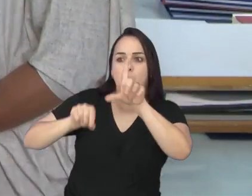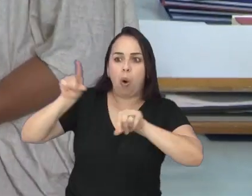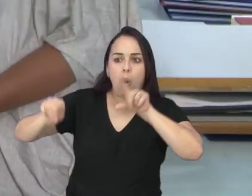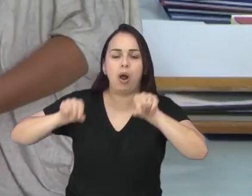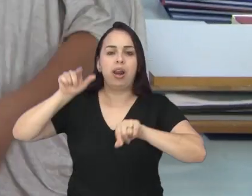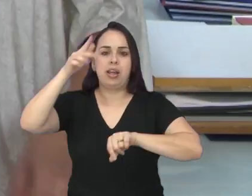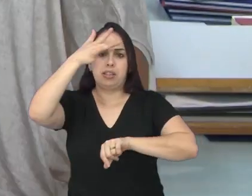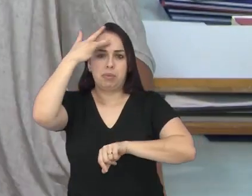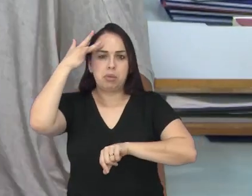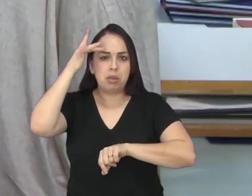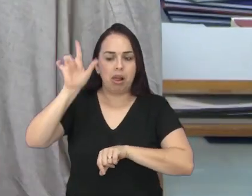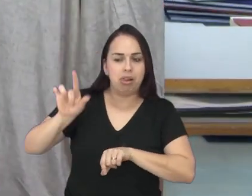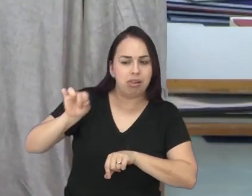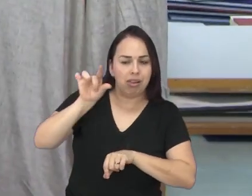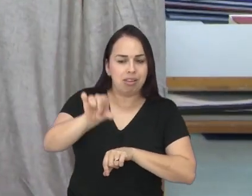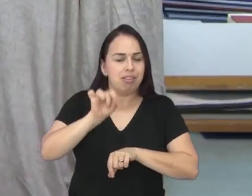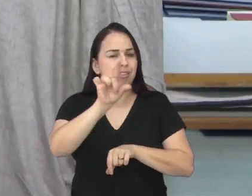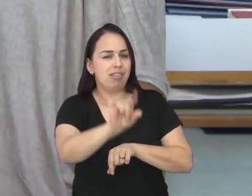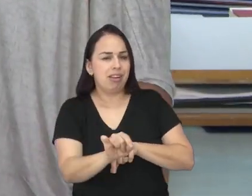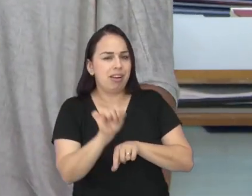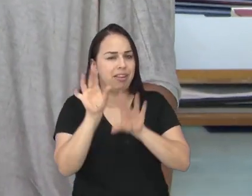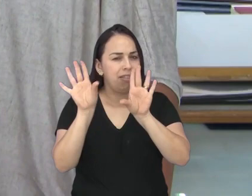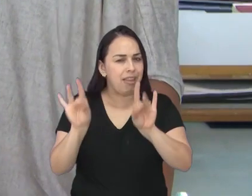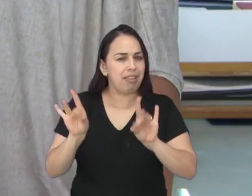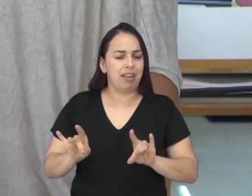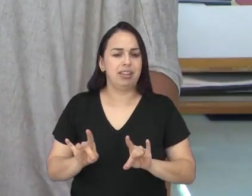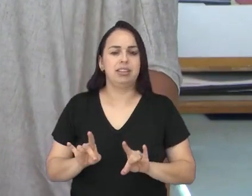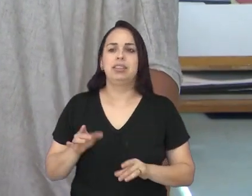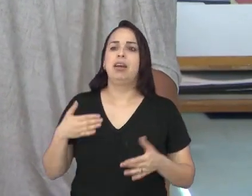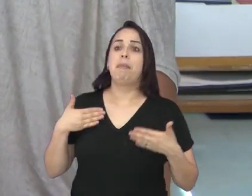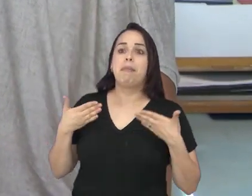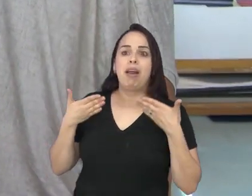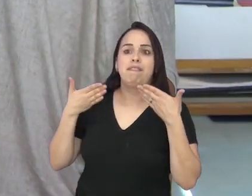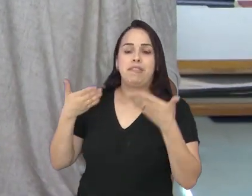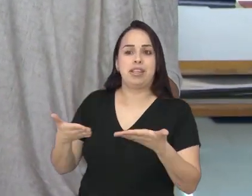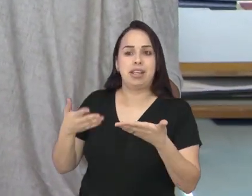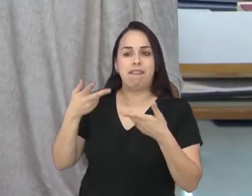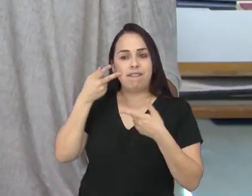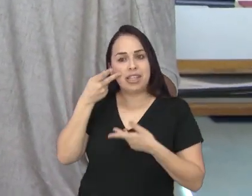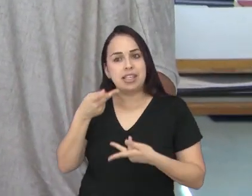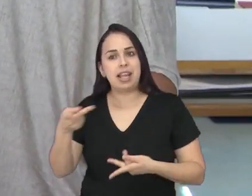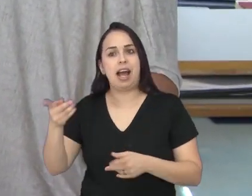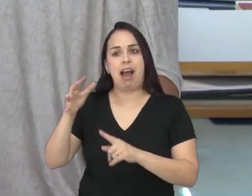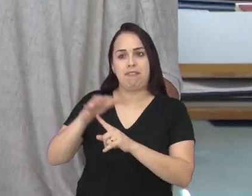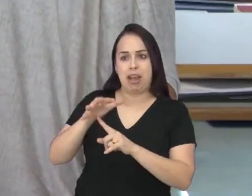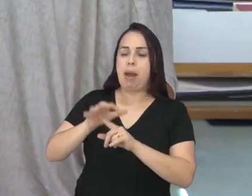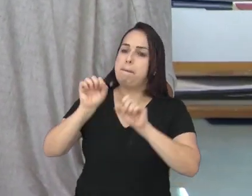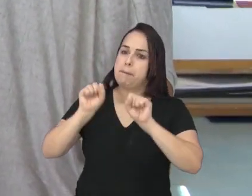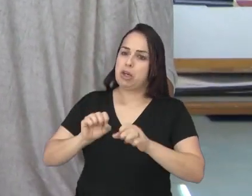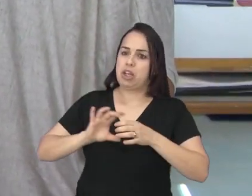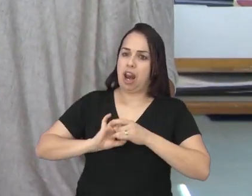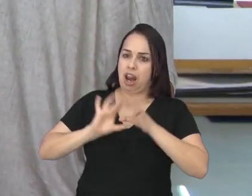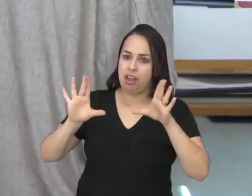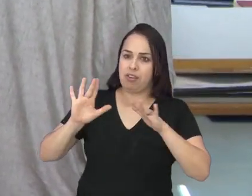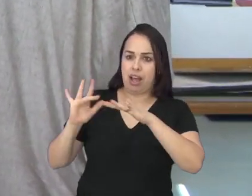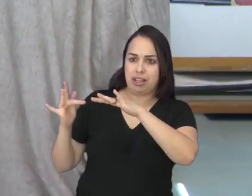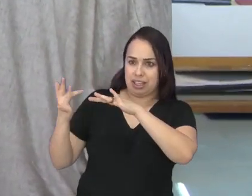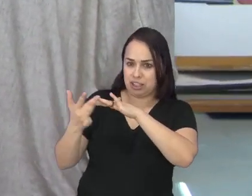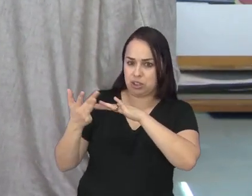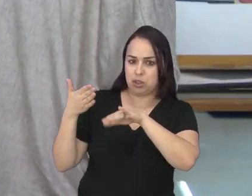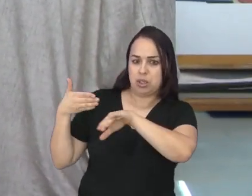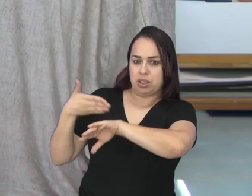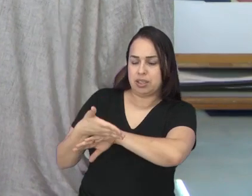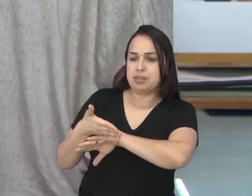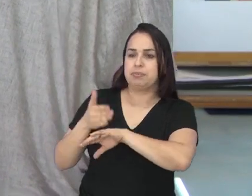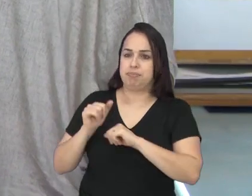pessoas a dedo, né, Cláudia? Isso. Então, para visitar a feira, quem se interessou, aí pode ir lá ver nas redes sociais de vocês